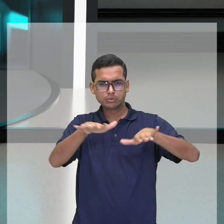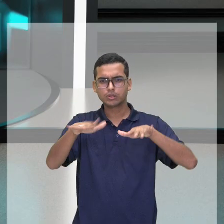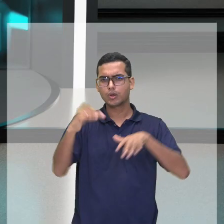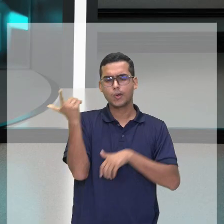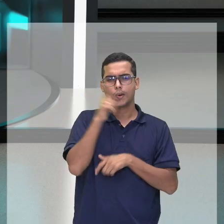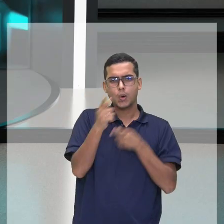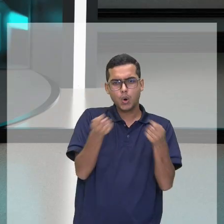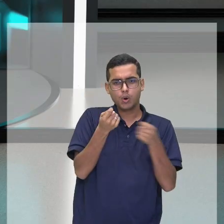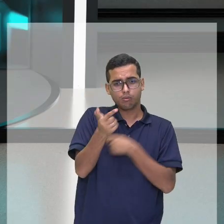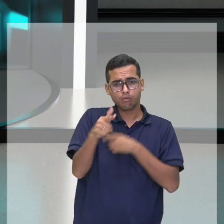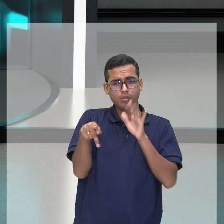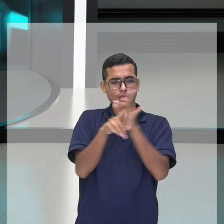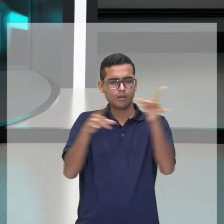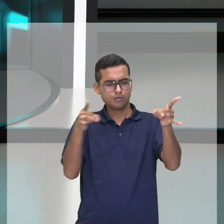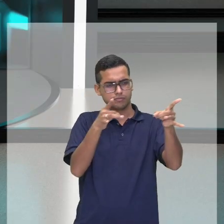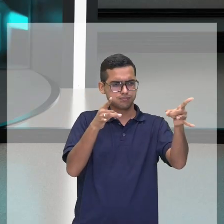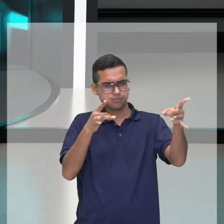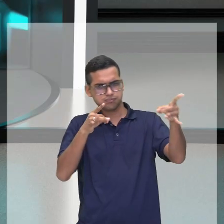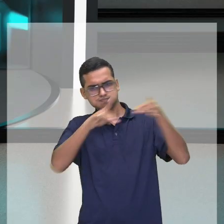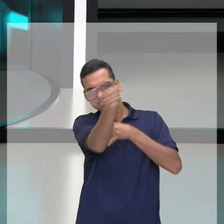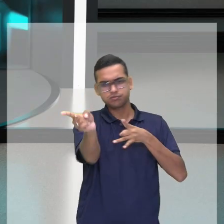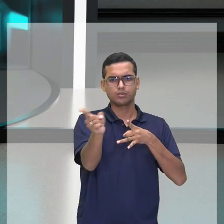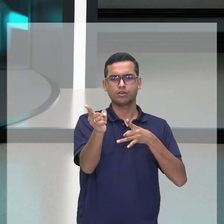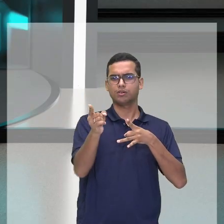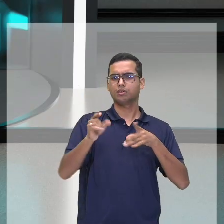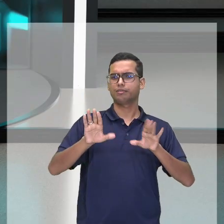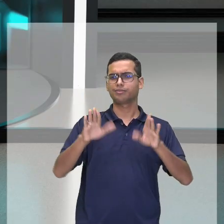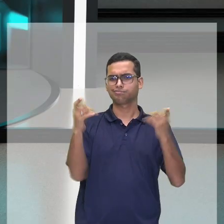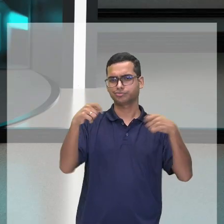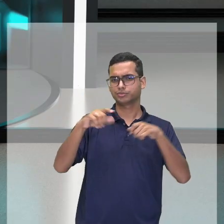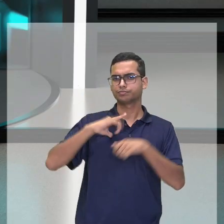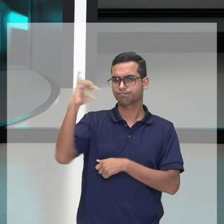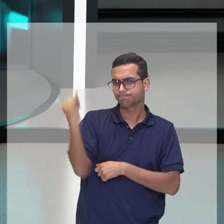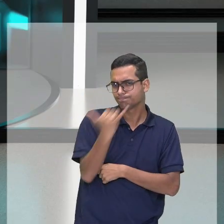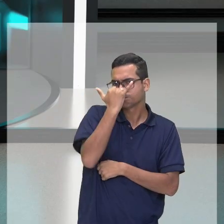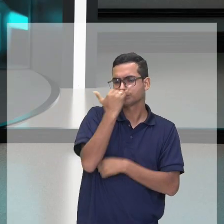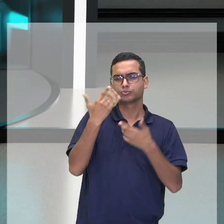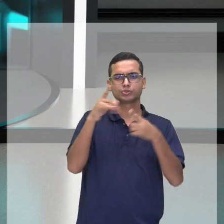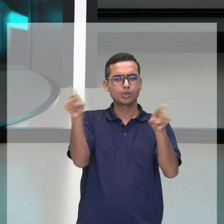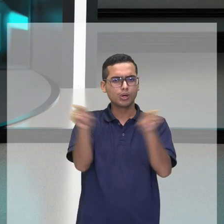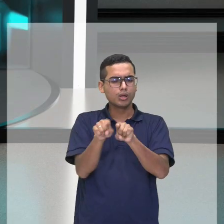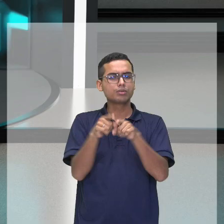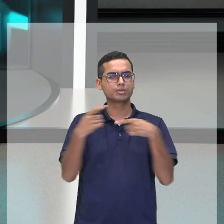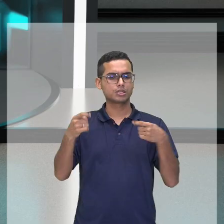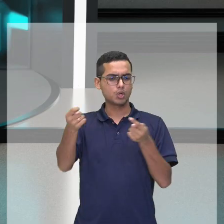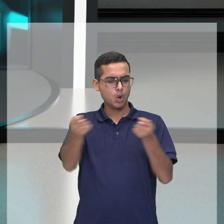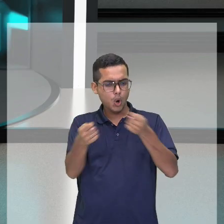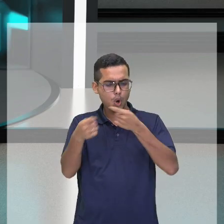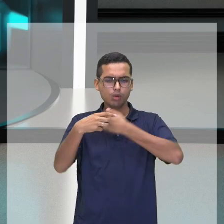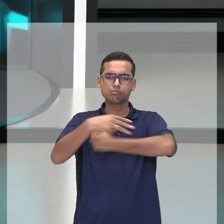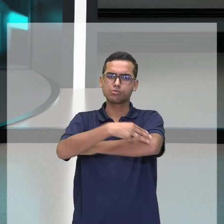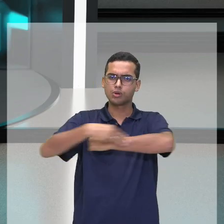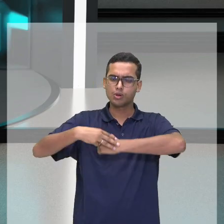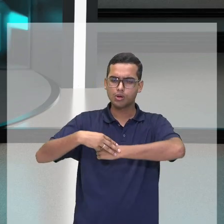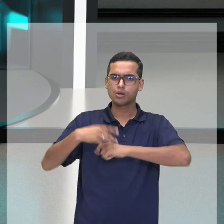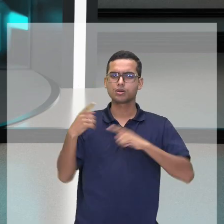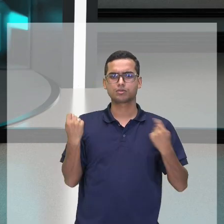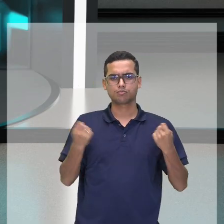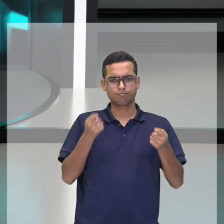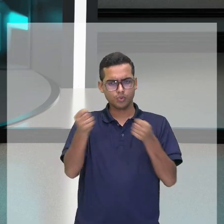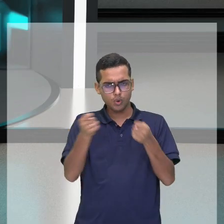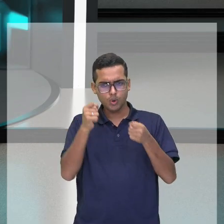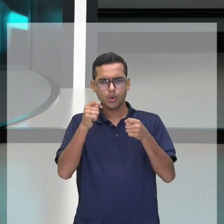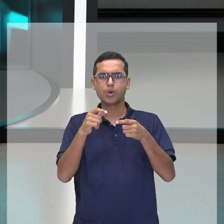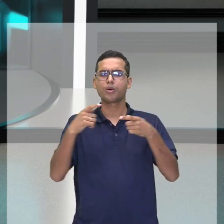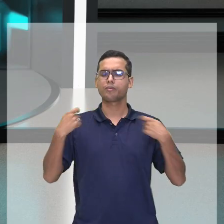para o outro canto. Então essa é a precisão, essa é a coordenação motora fina.